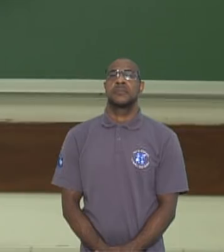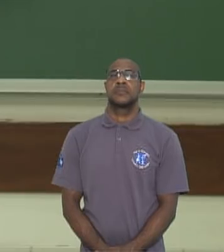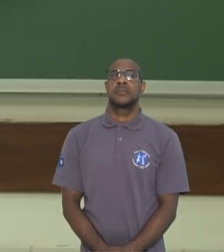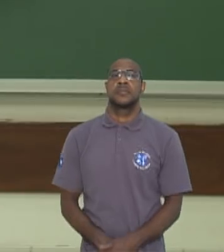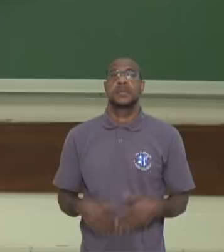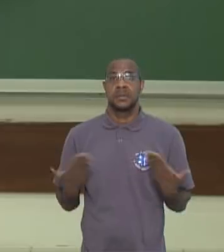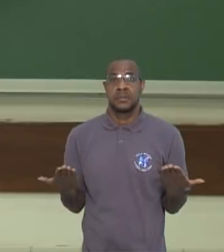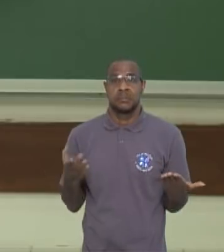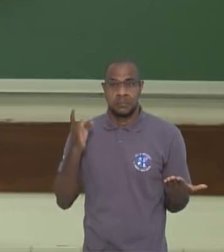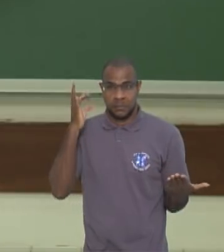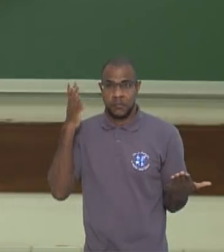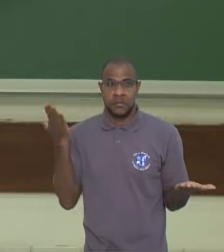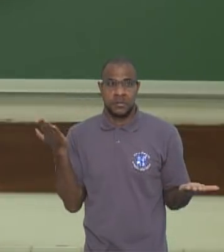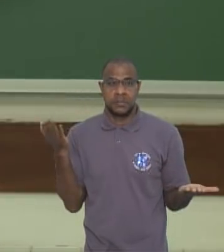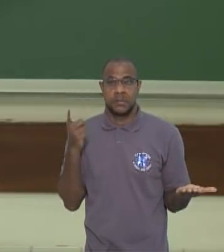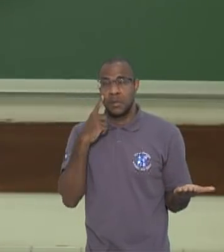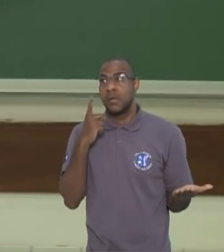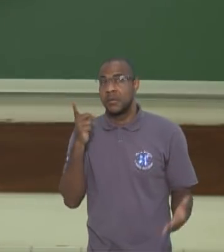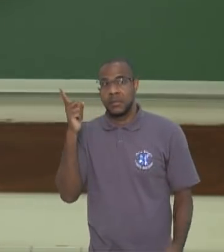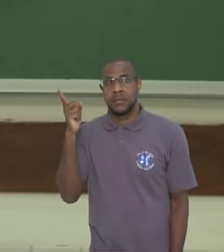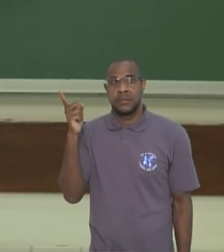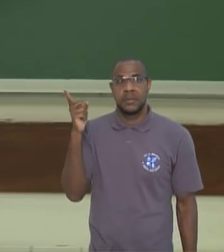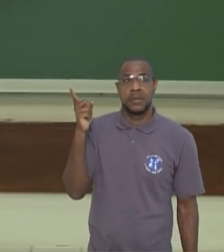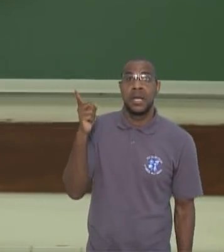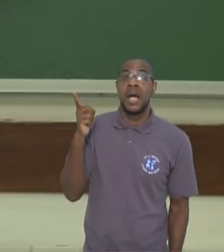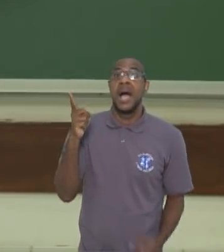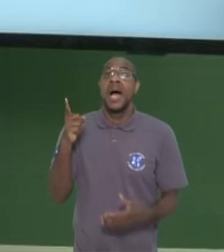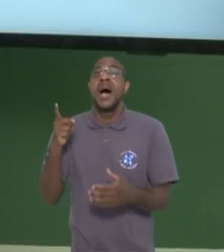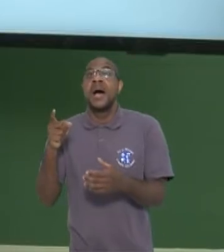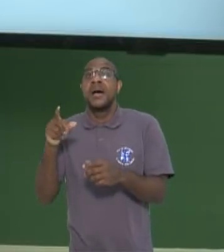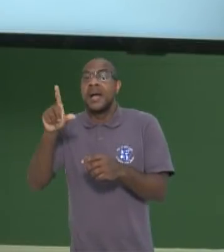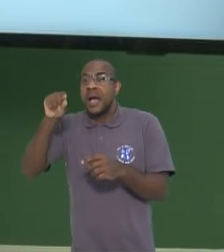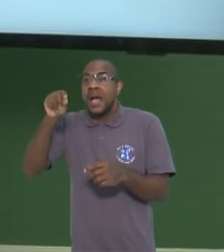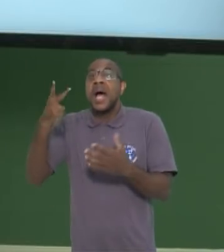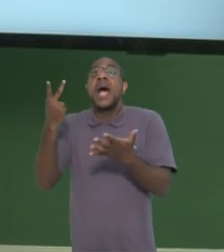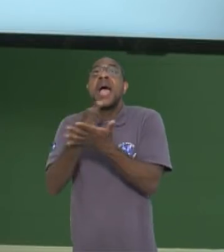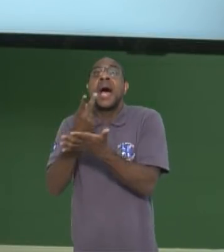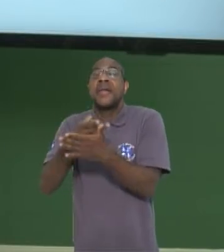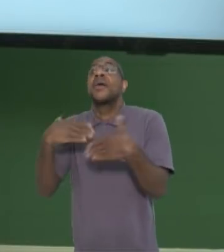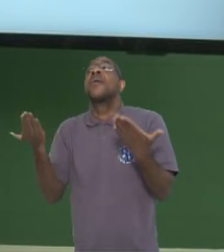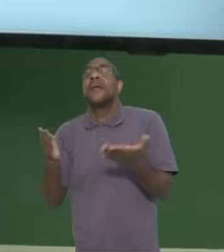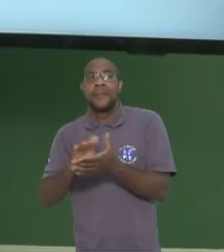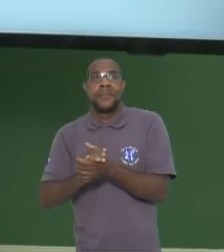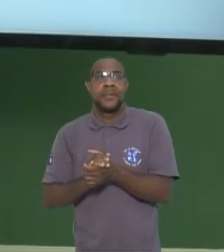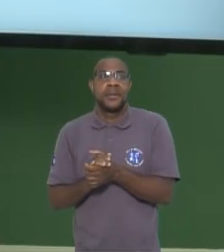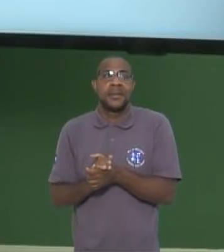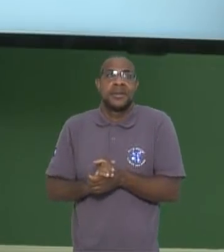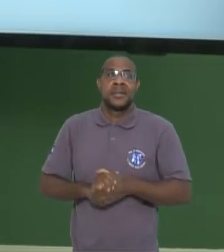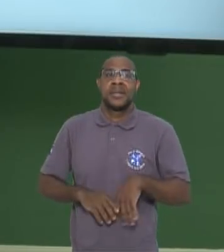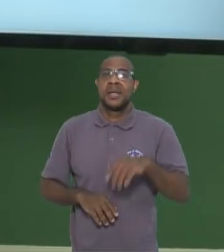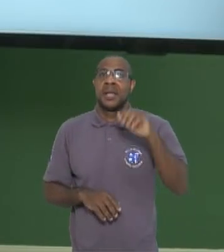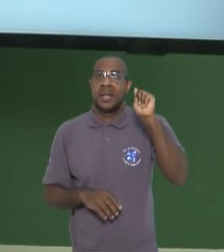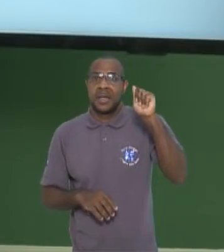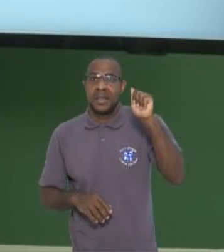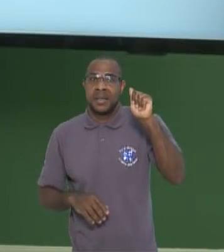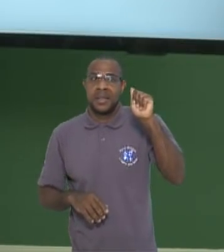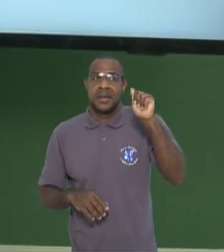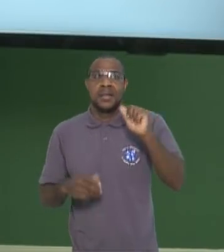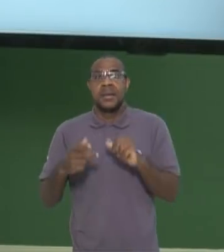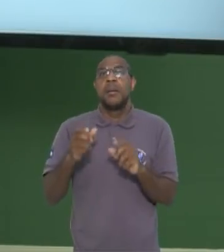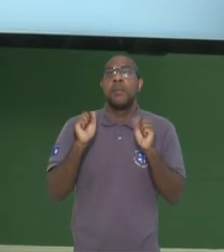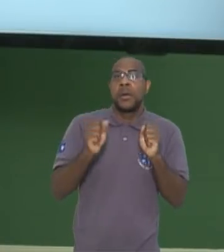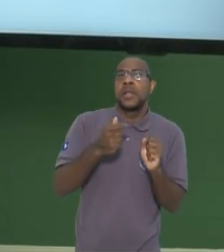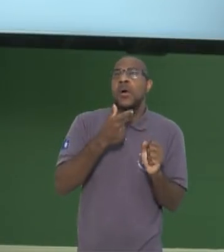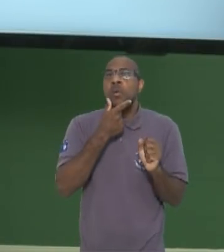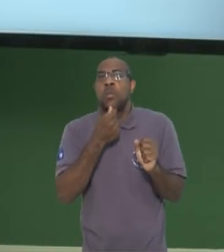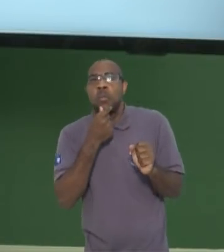E aí, fácil? Então vamos lá, gente. Alternativa incorreta sobre síndrome de Turner. Letra A. Indivíduos com a síndrome de Turner podem ser homens